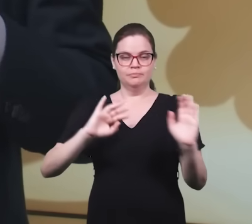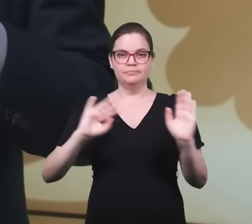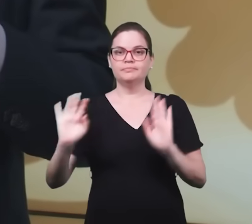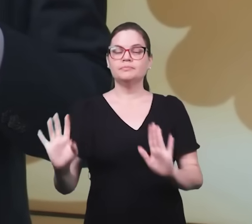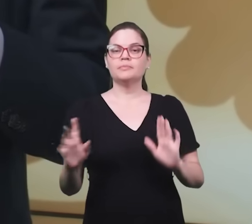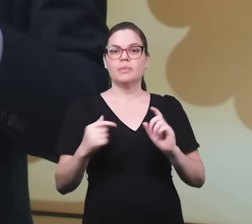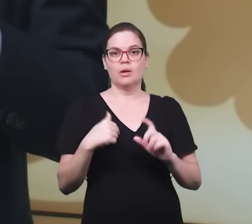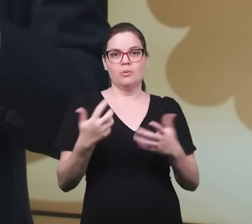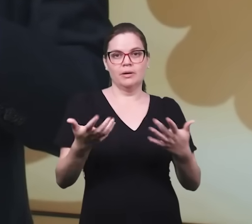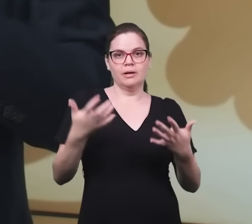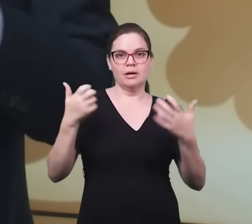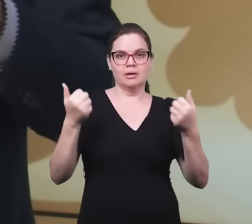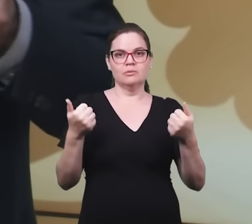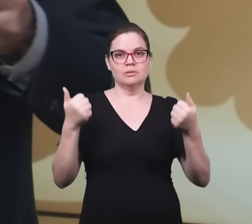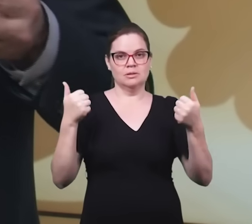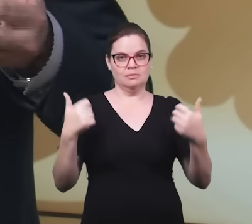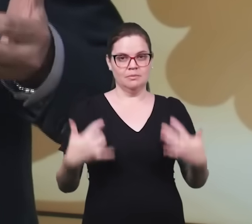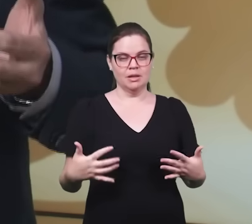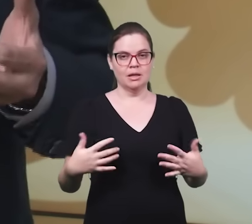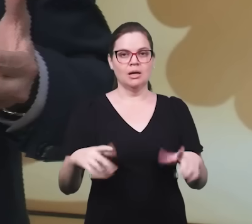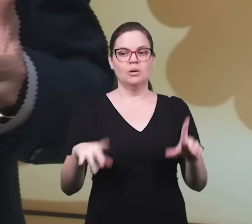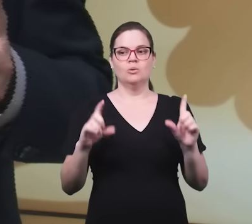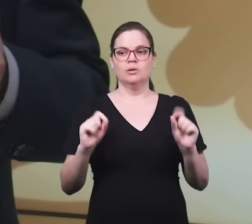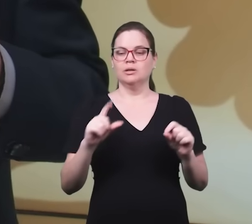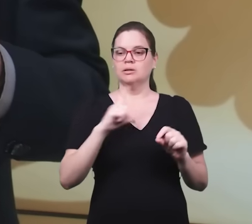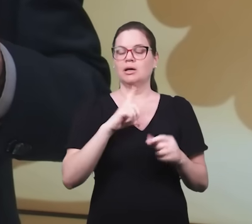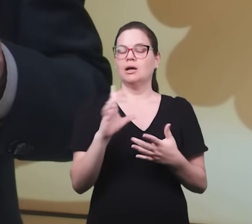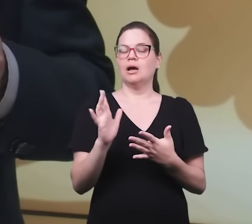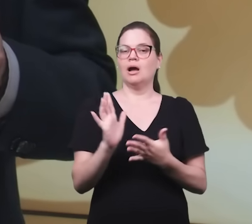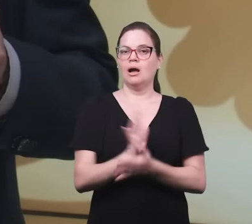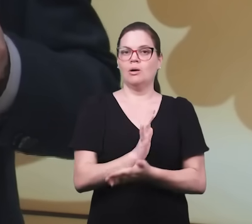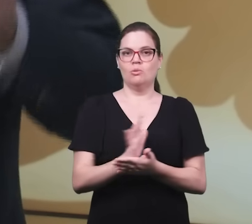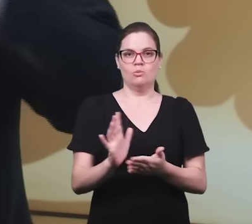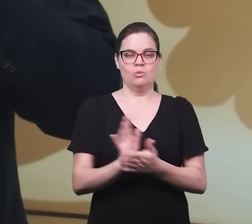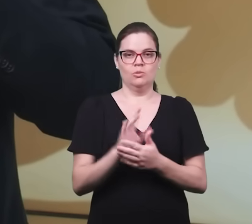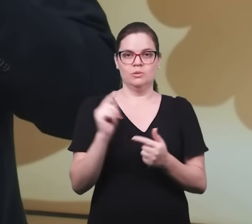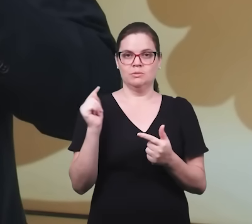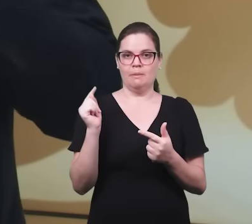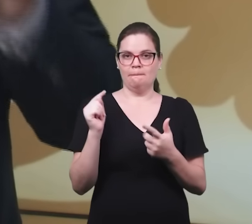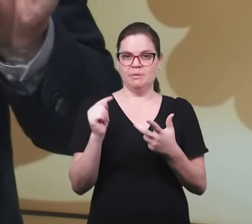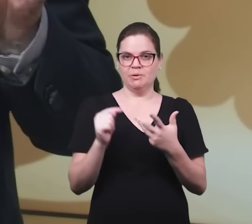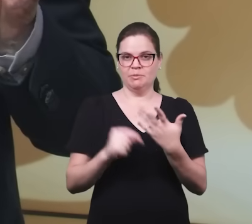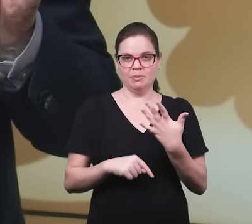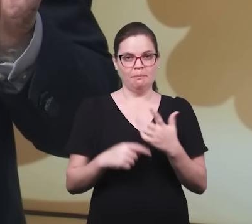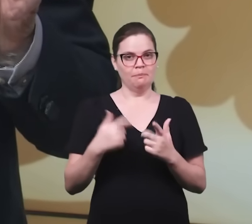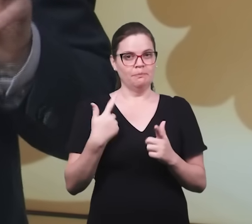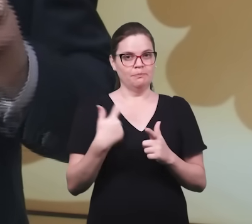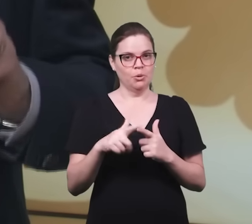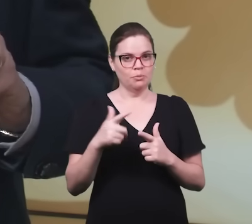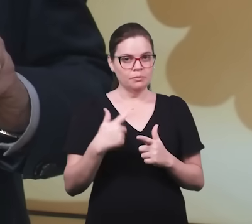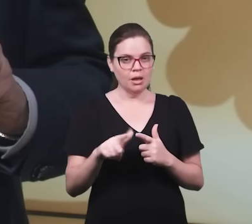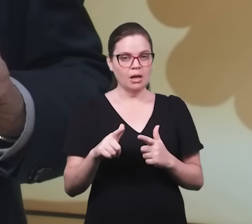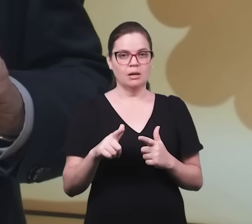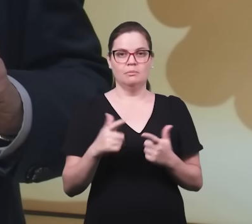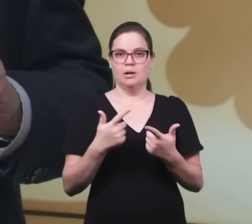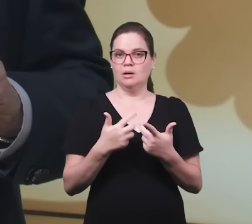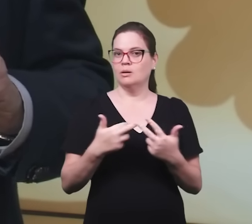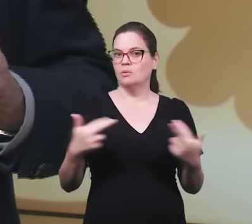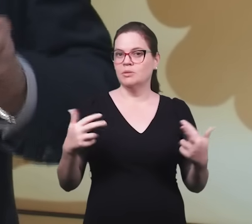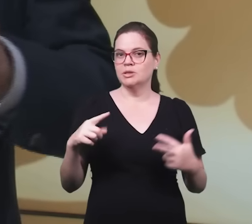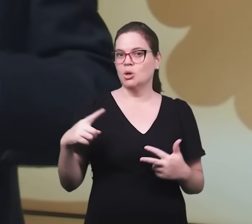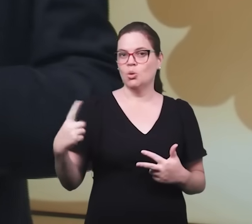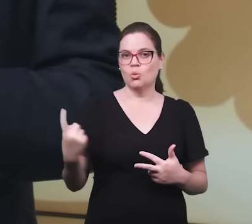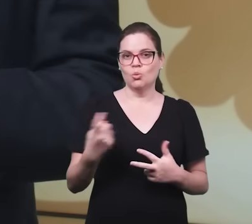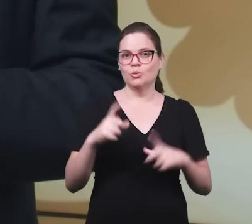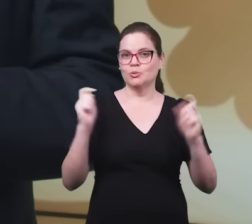quero lembrar que existem questões que somente Deus pode ouvir